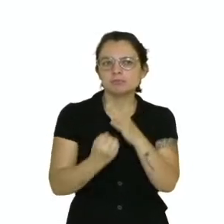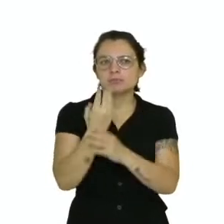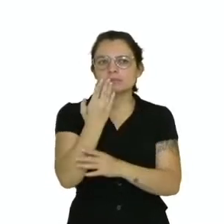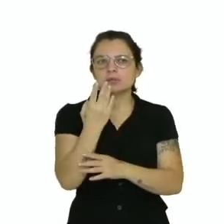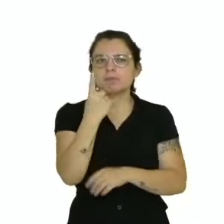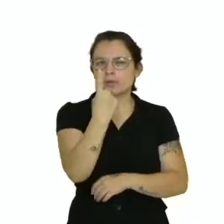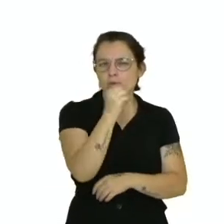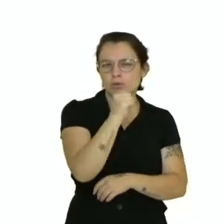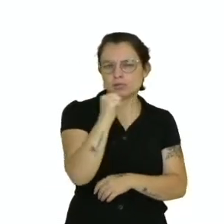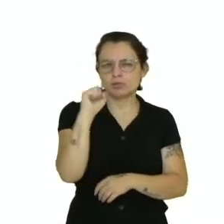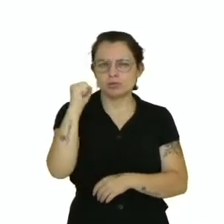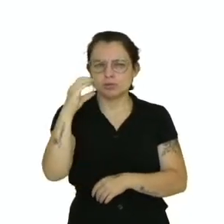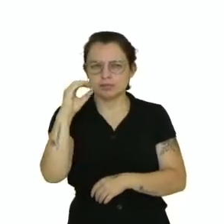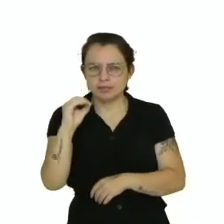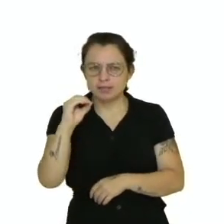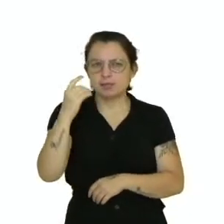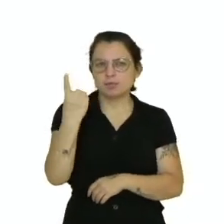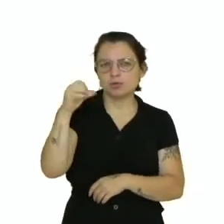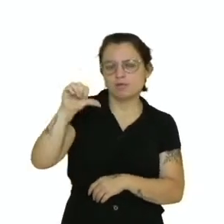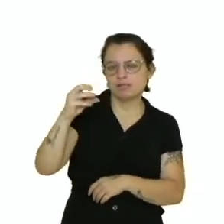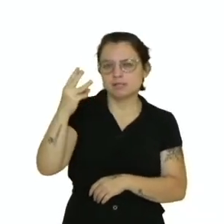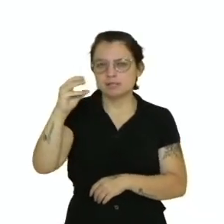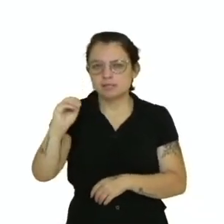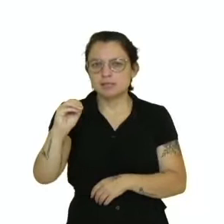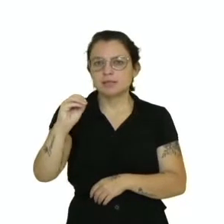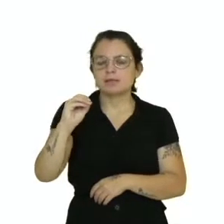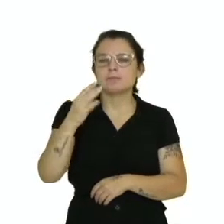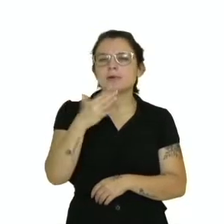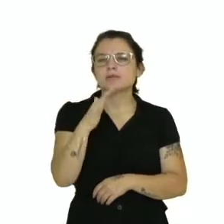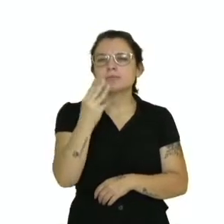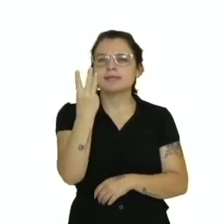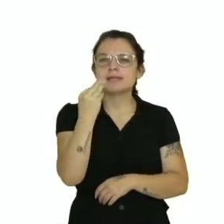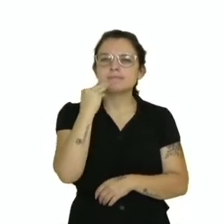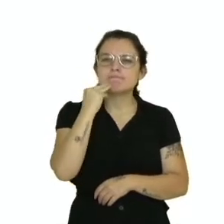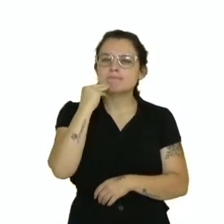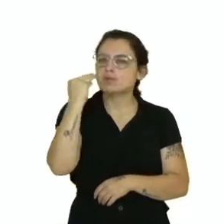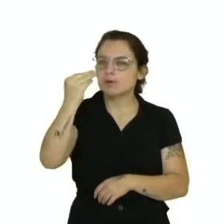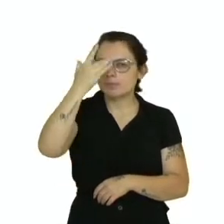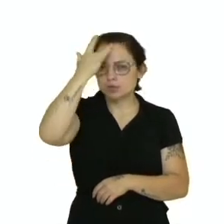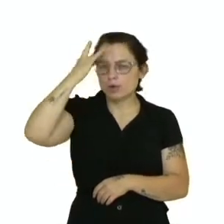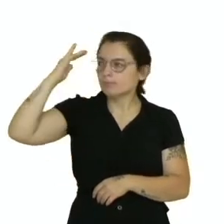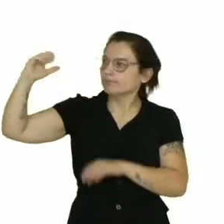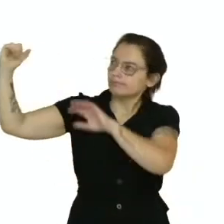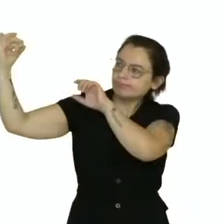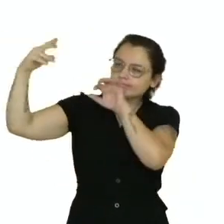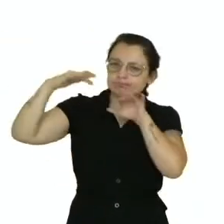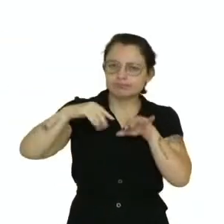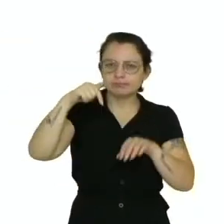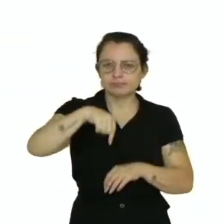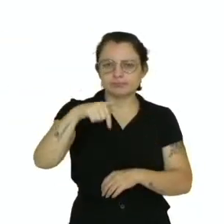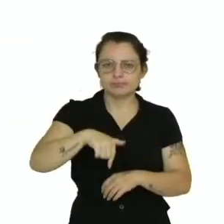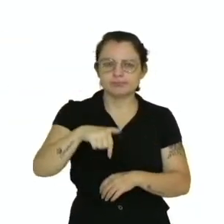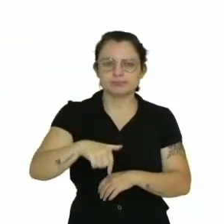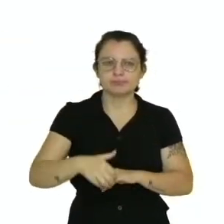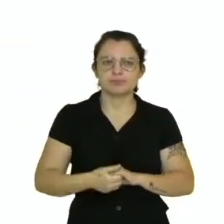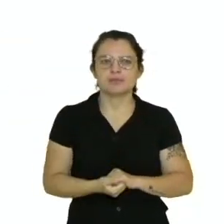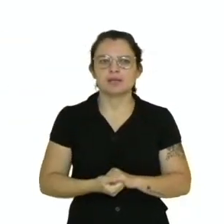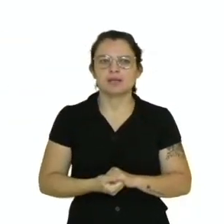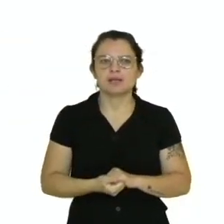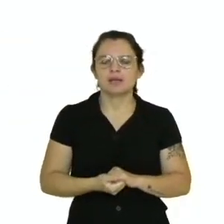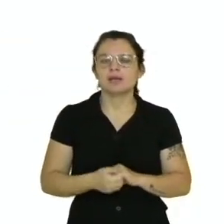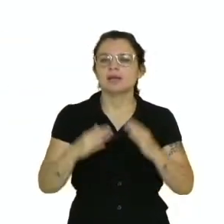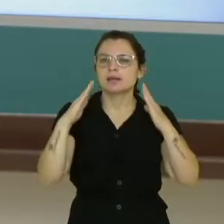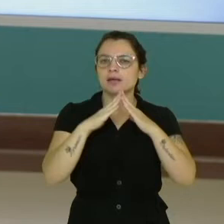e 1930, o Brasil tenha recebido mais de 3 milhões de imigrantes. A maior parte deles se dirigiu ao